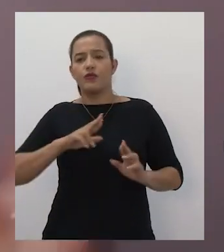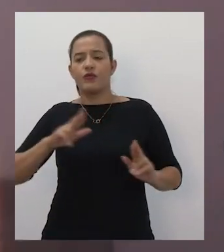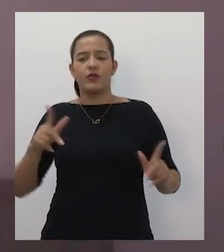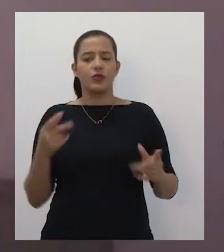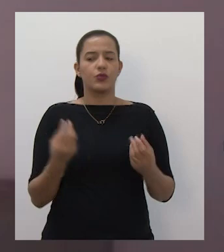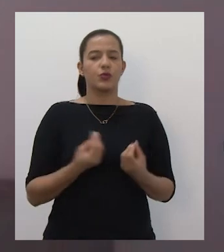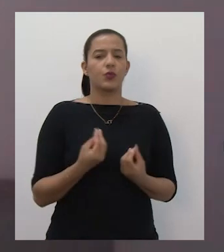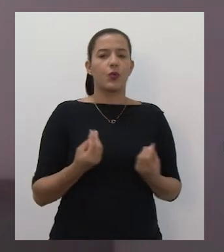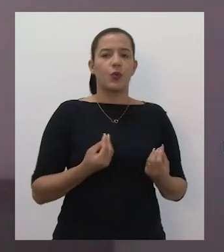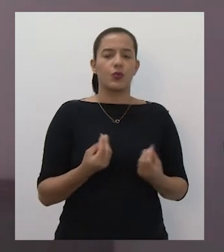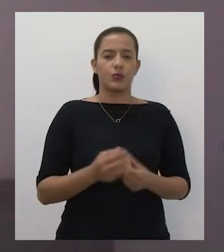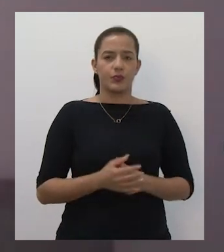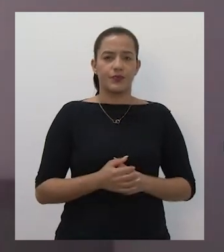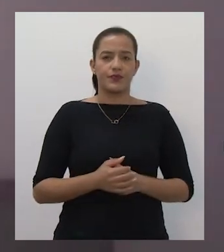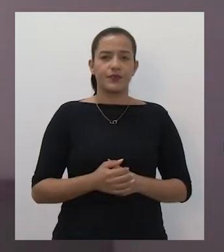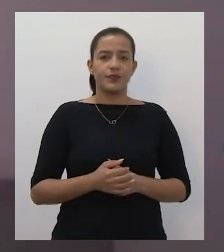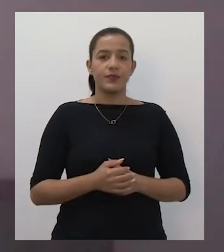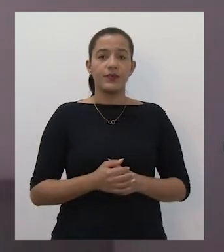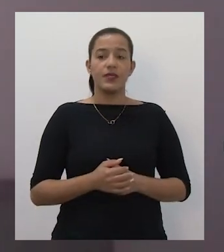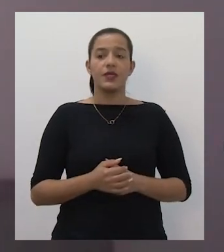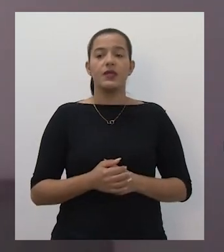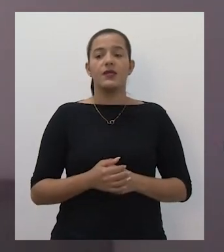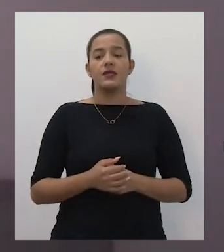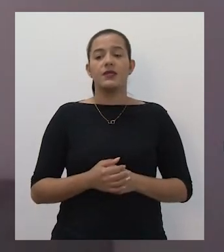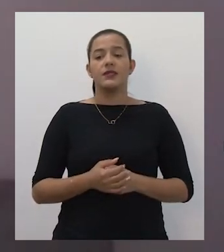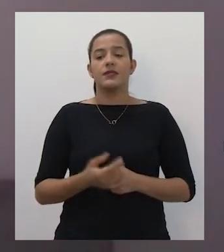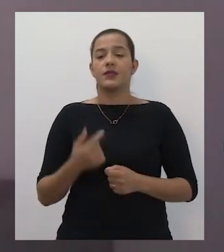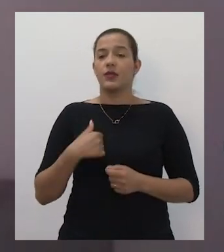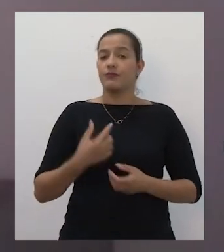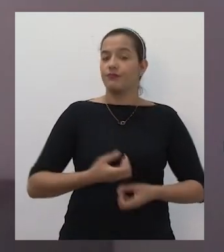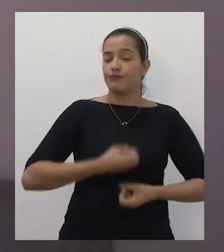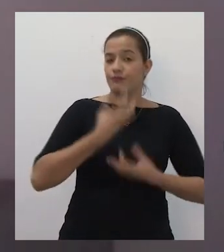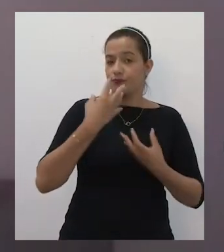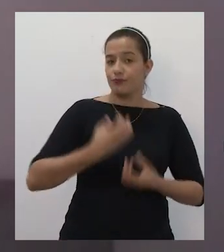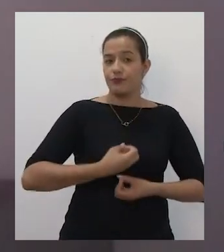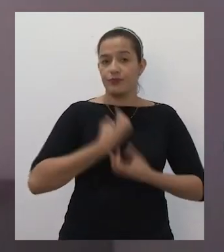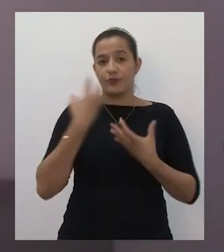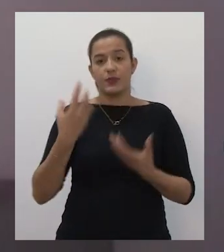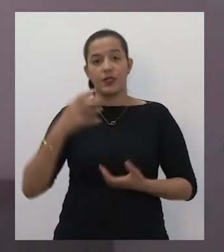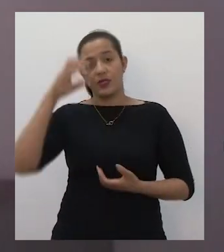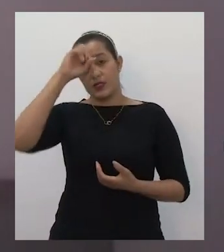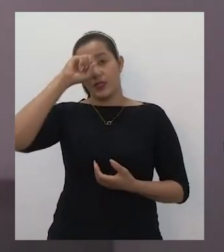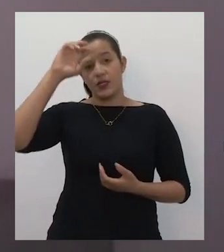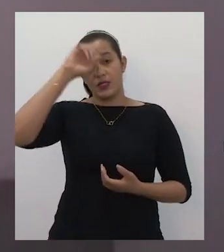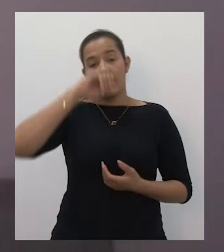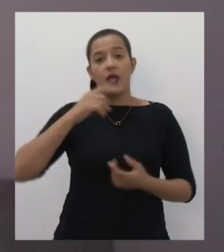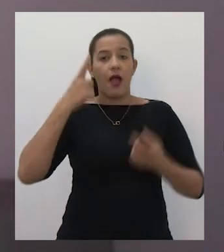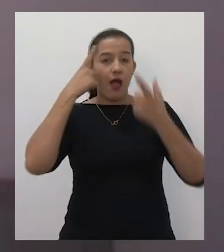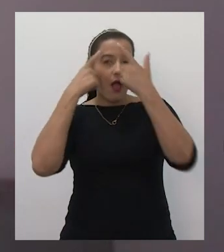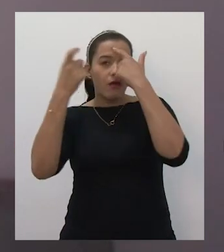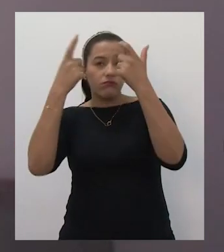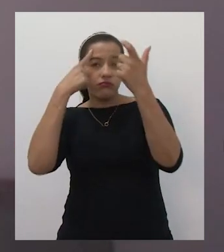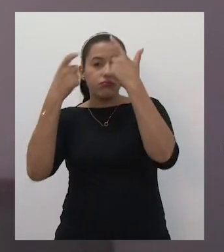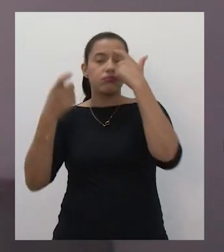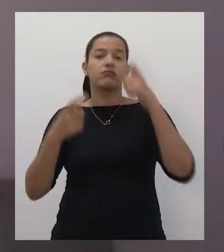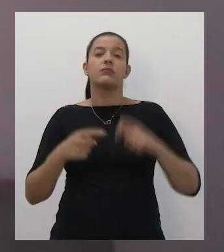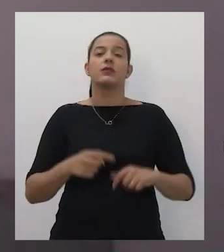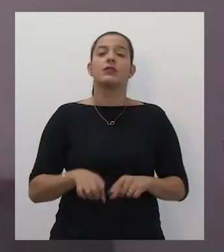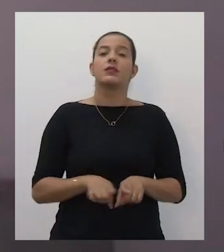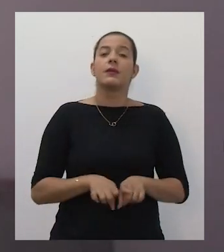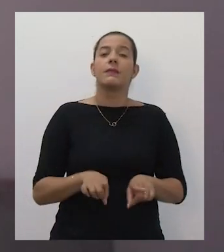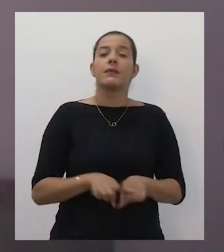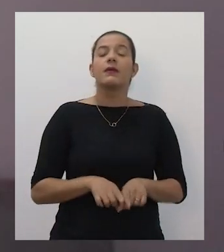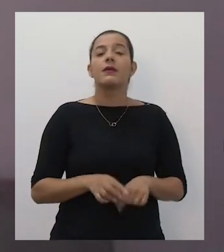gente desperta a nossa criticidade, a gente desperta a nossa criatividade, a gente desperta